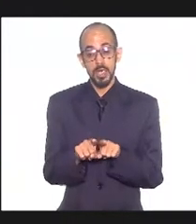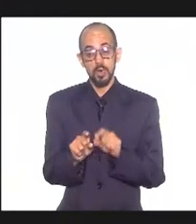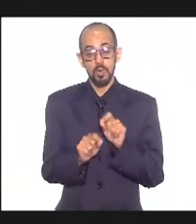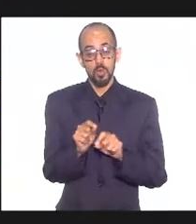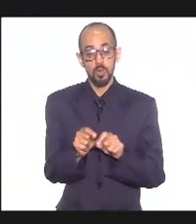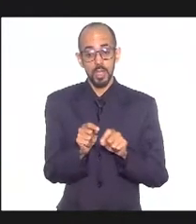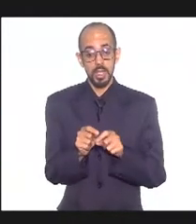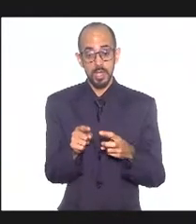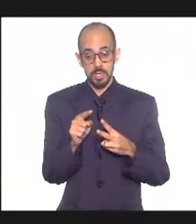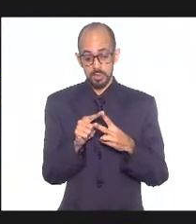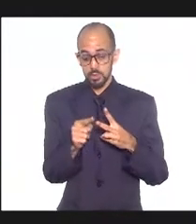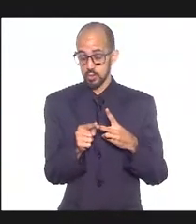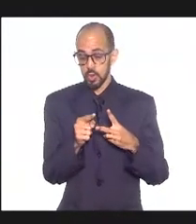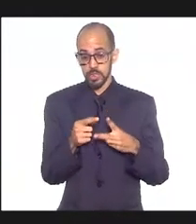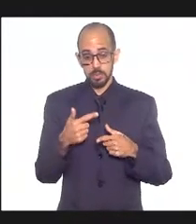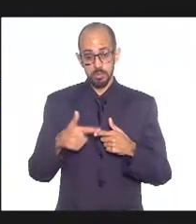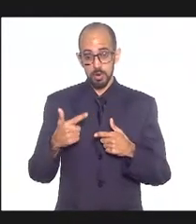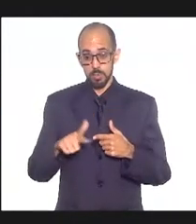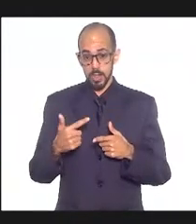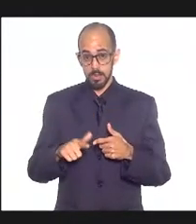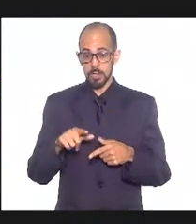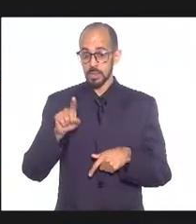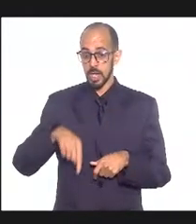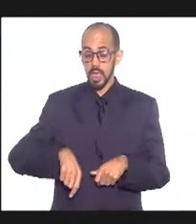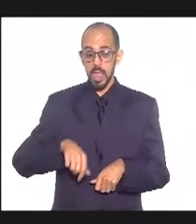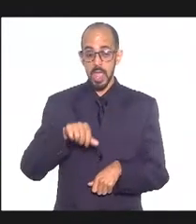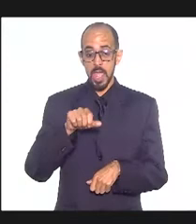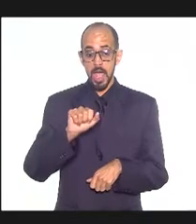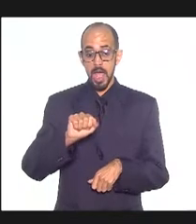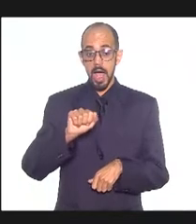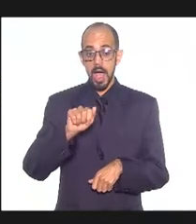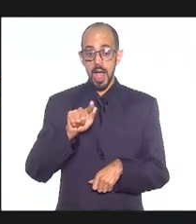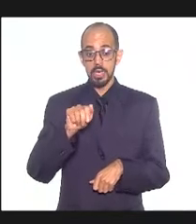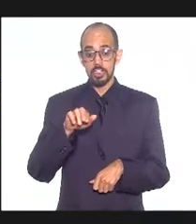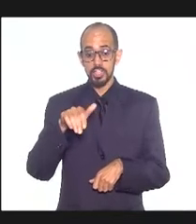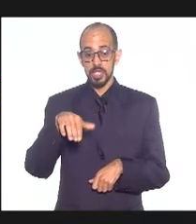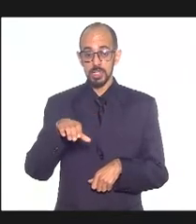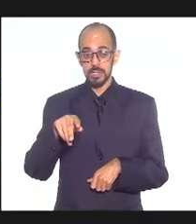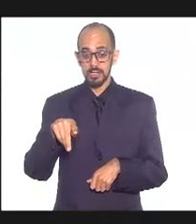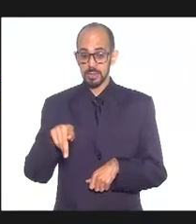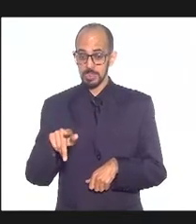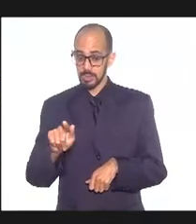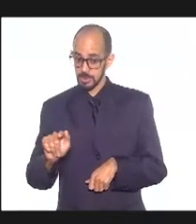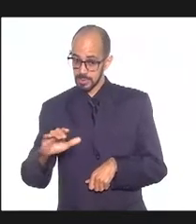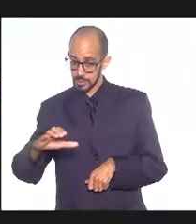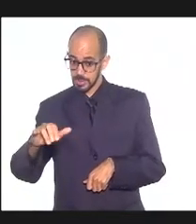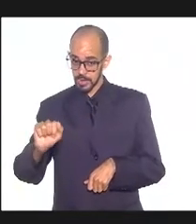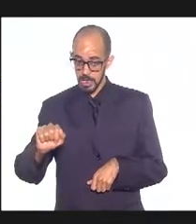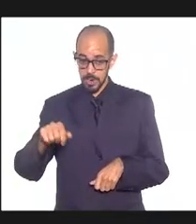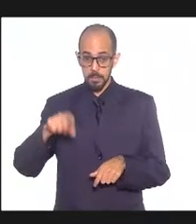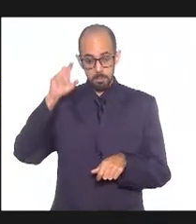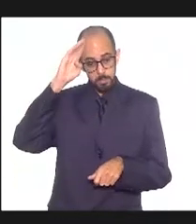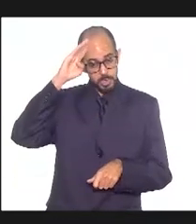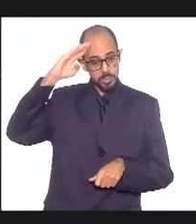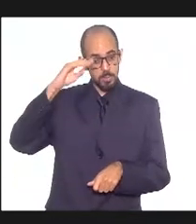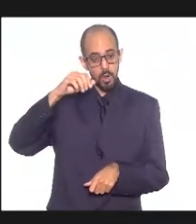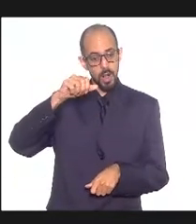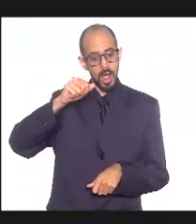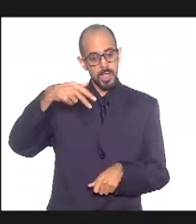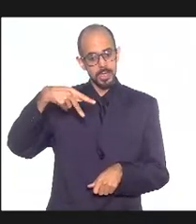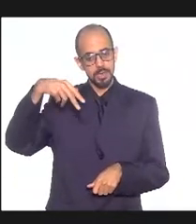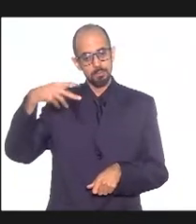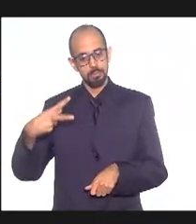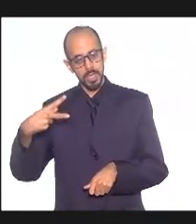questões basicamente às agências reguladoras, especialmente a ANP. Então, fundamentalmente,